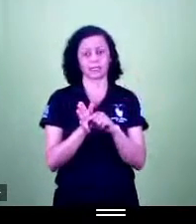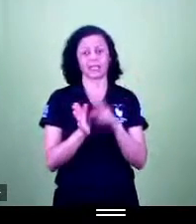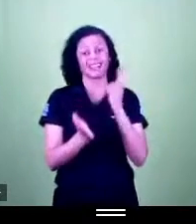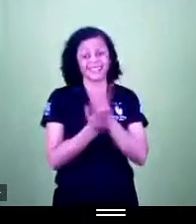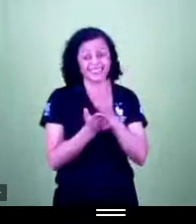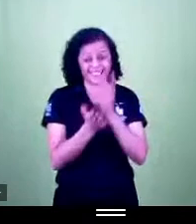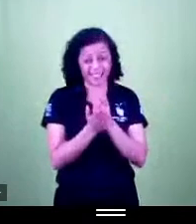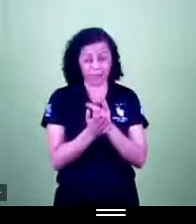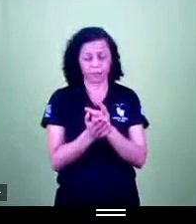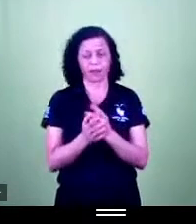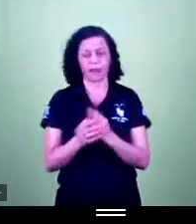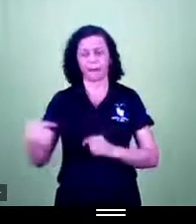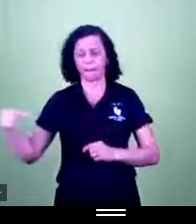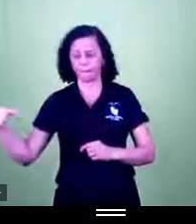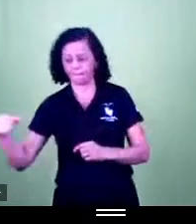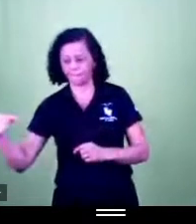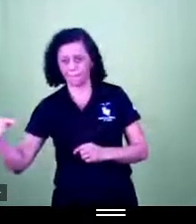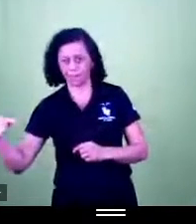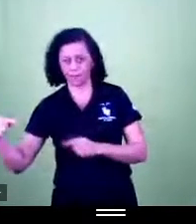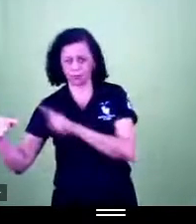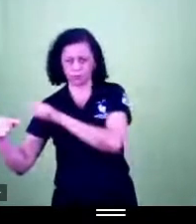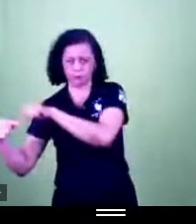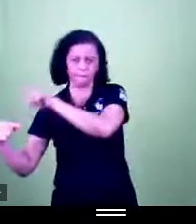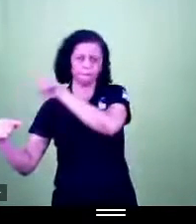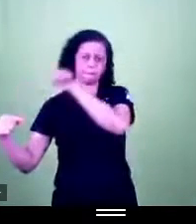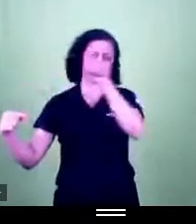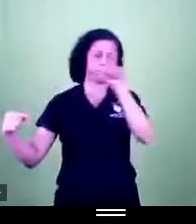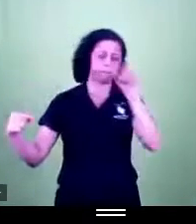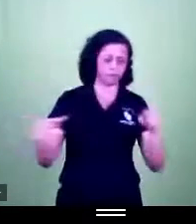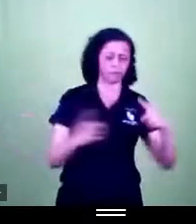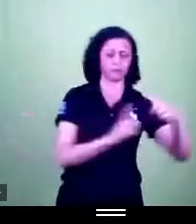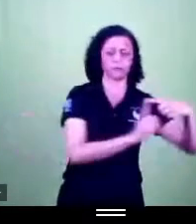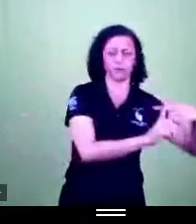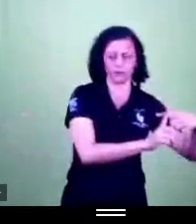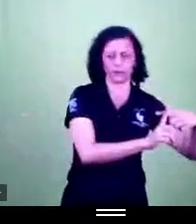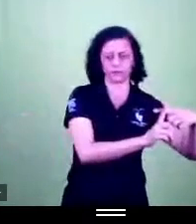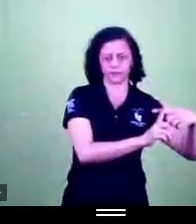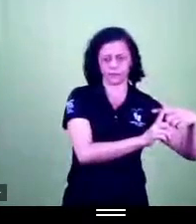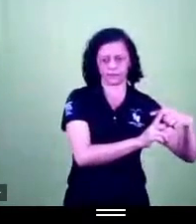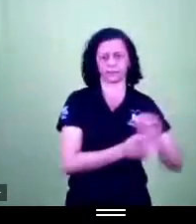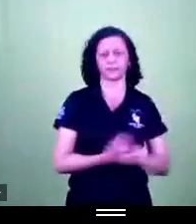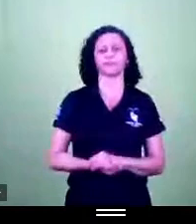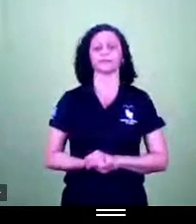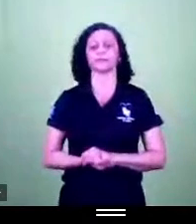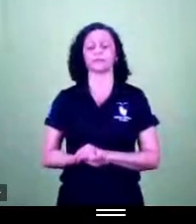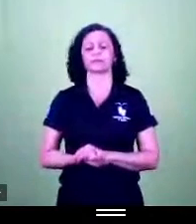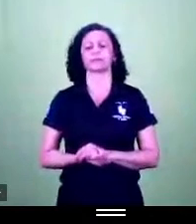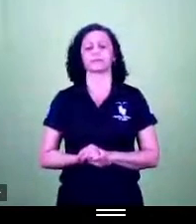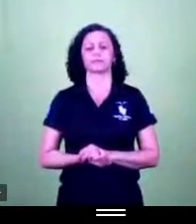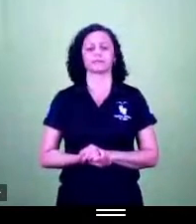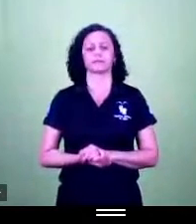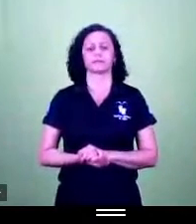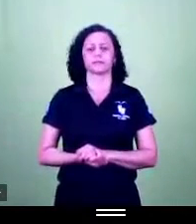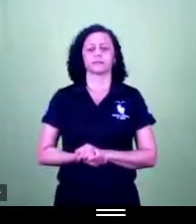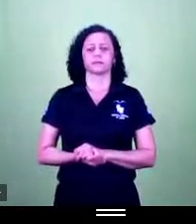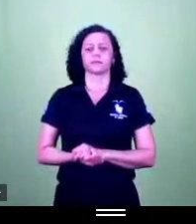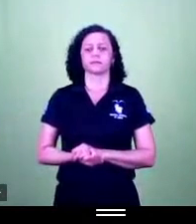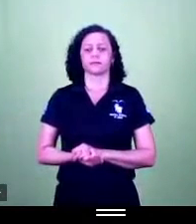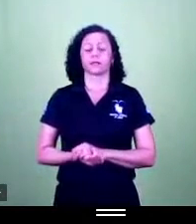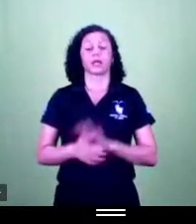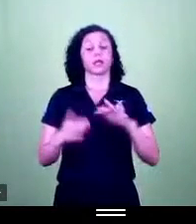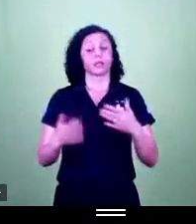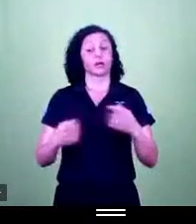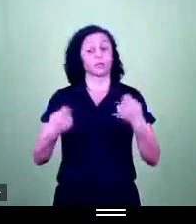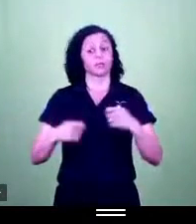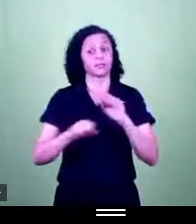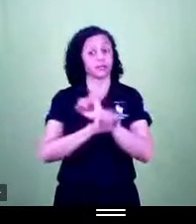mais. Da menor altura para a maior altura. Da menor altura para a maior altura. Isso tem que estar muito